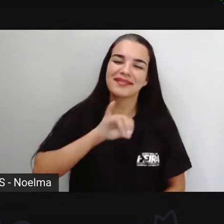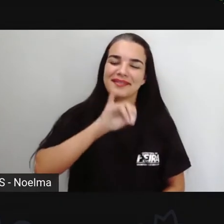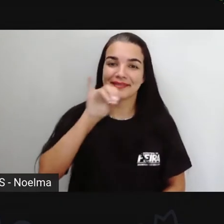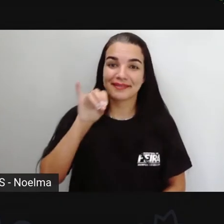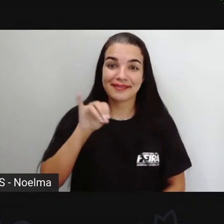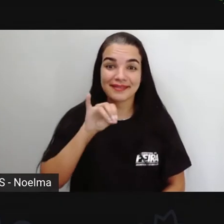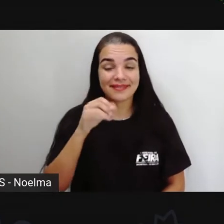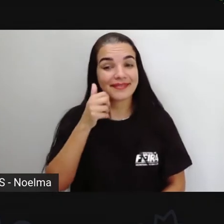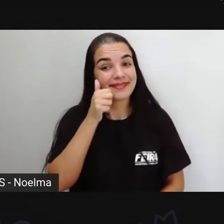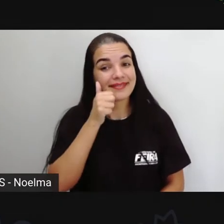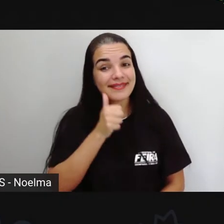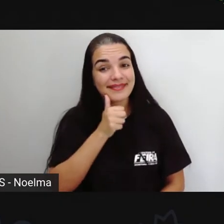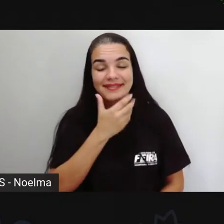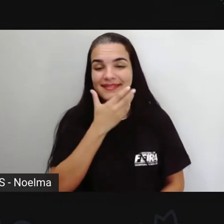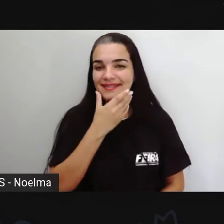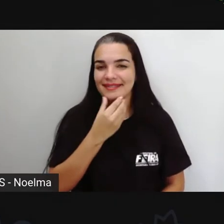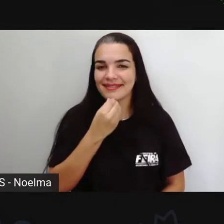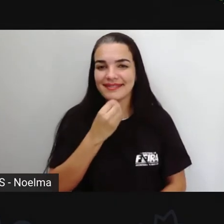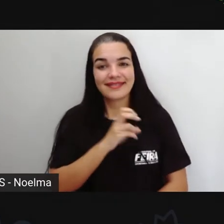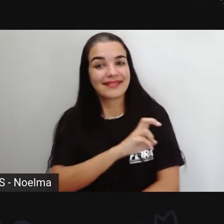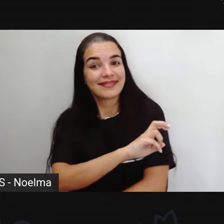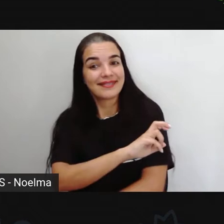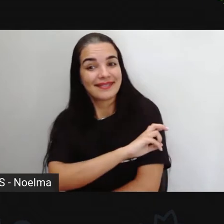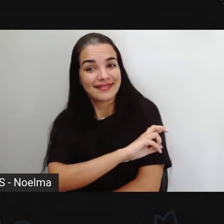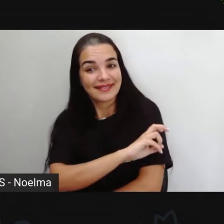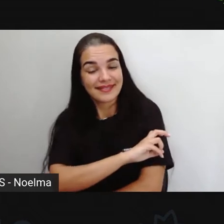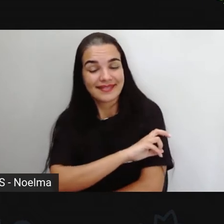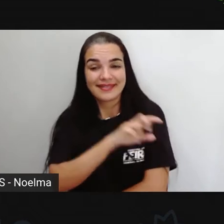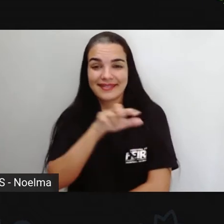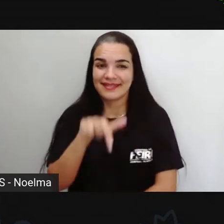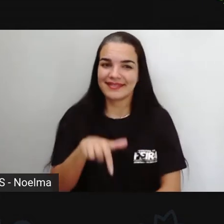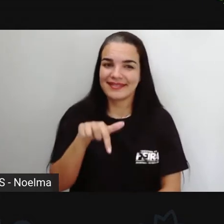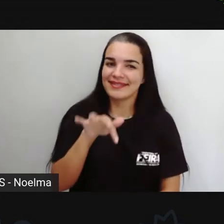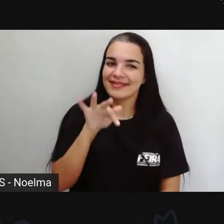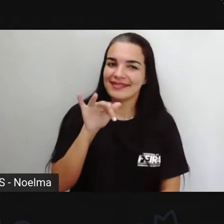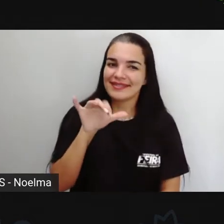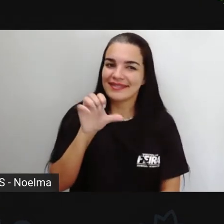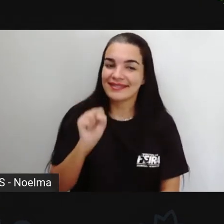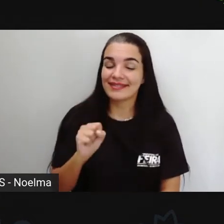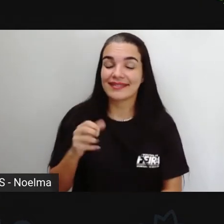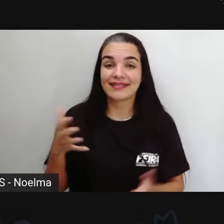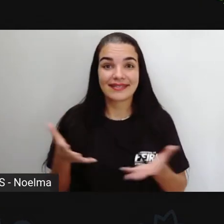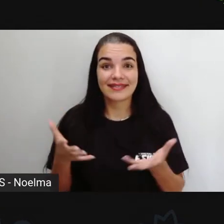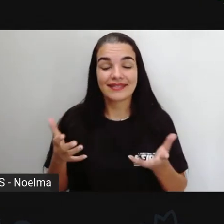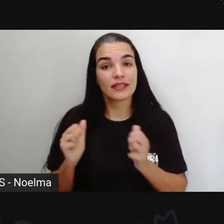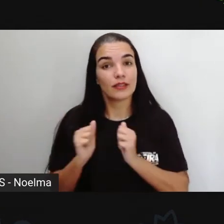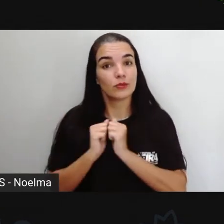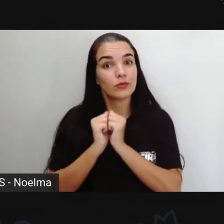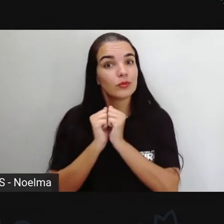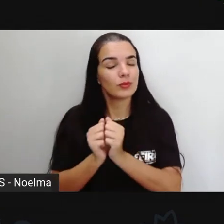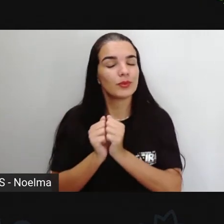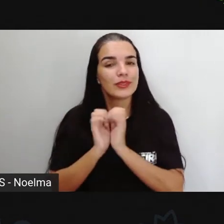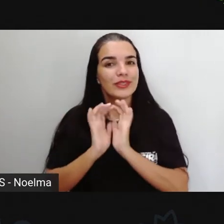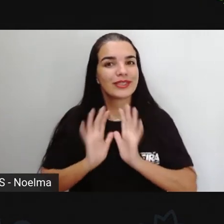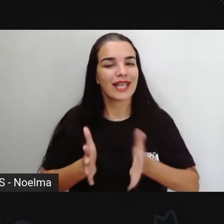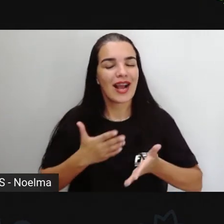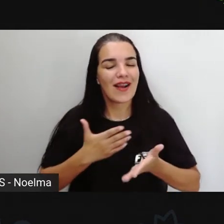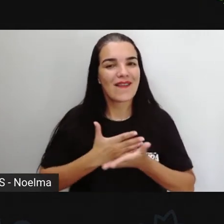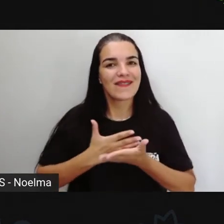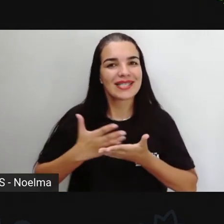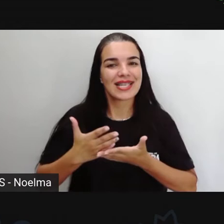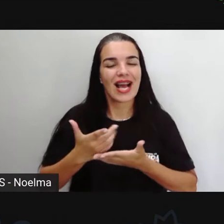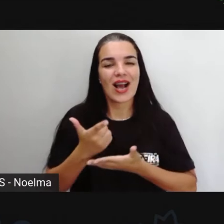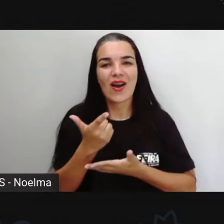Olá, meninos e meninas aí do quinto ano, olhem só, estamos aqui prontos para